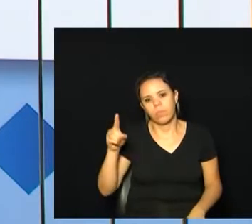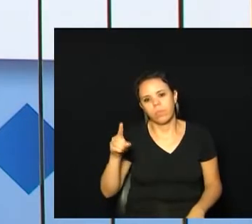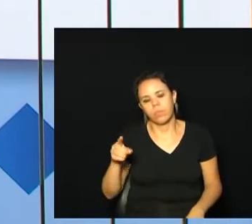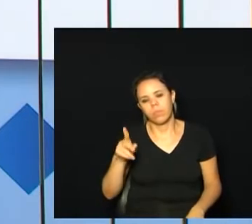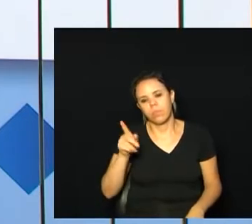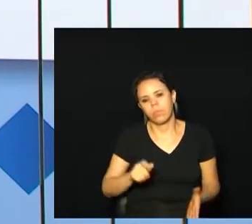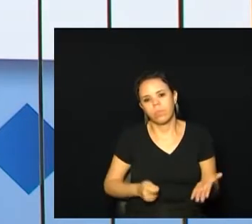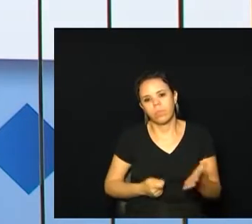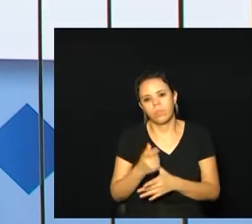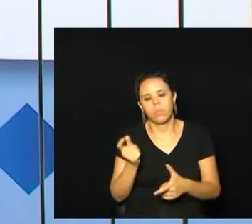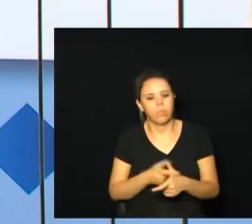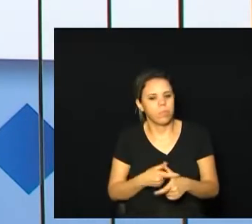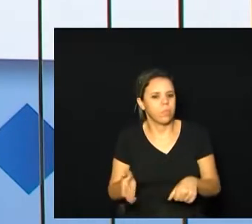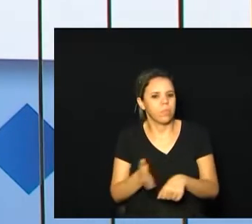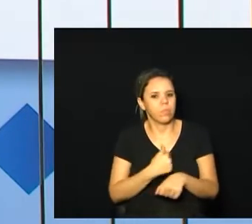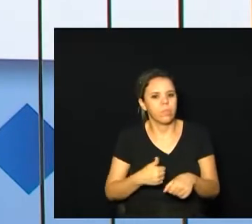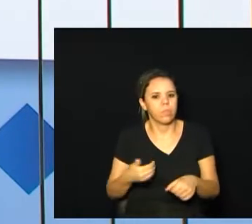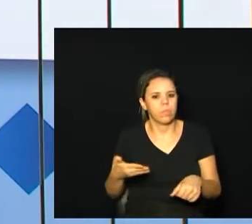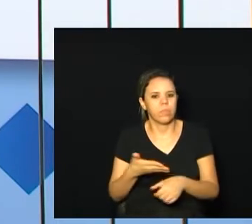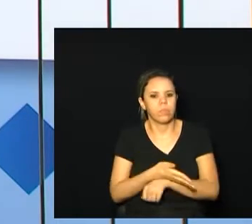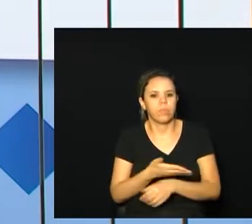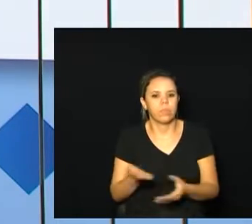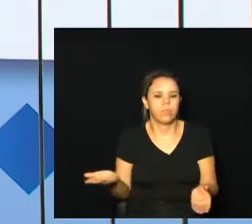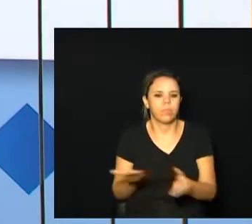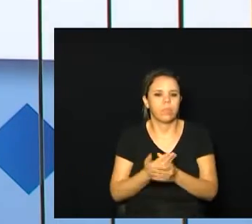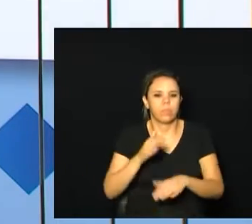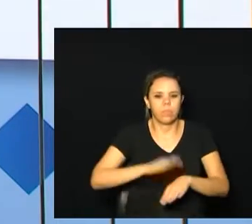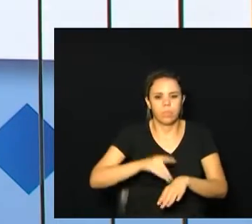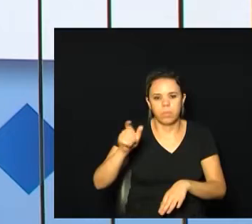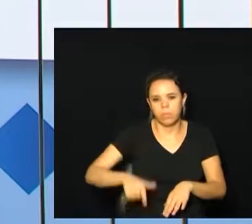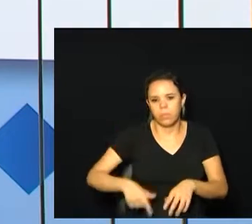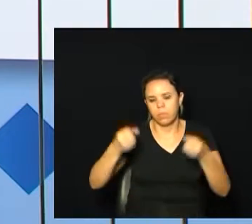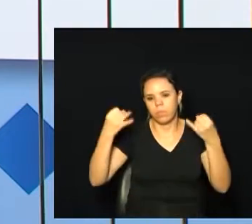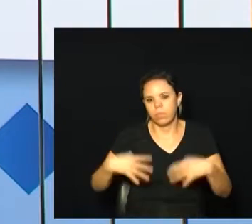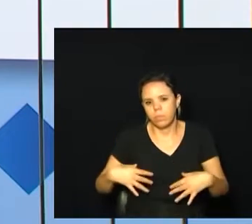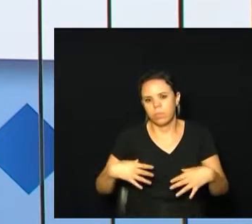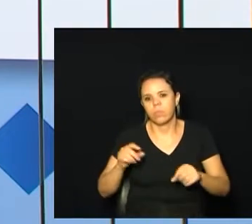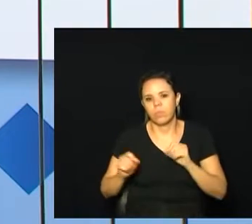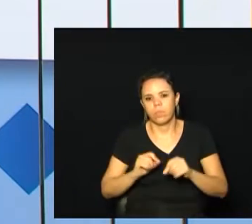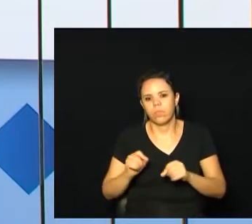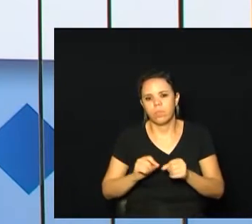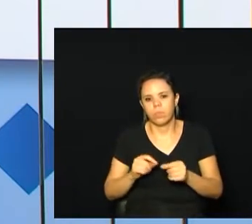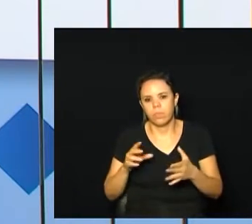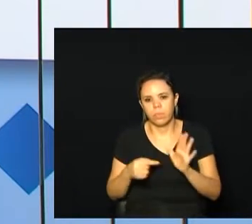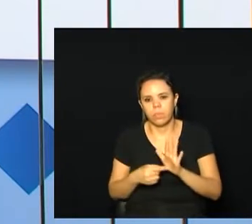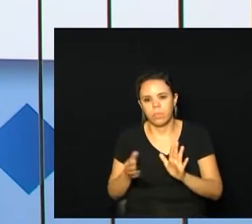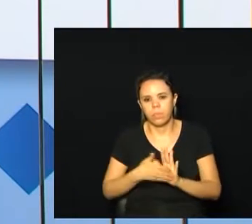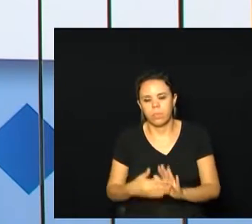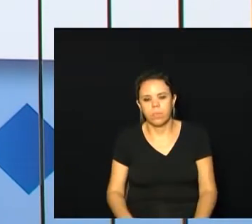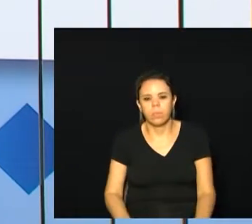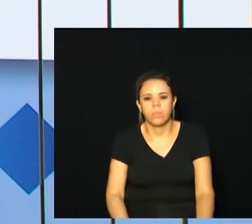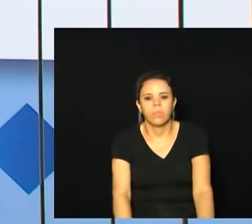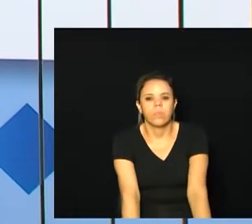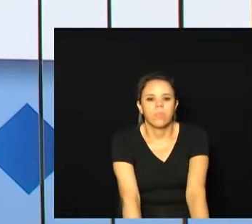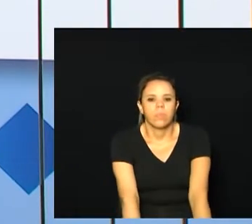para o pagamento da dívida antes do ingresso da ação. O autor justifica o que o levou a apresentar a